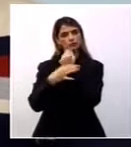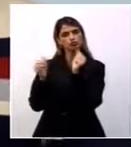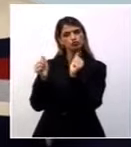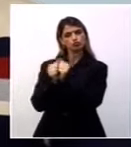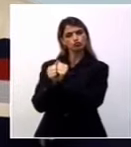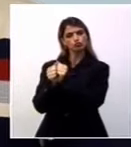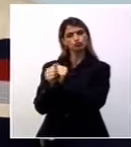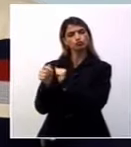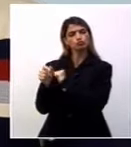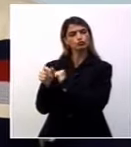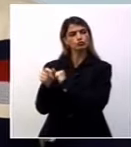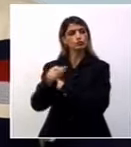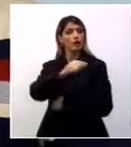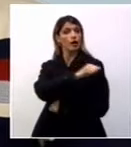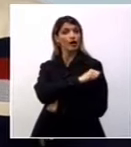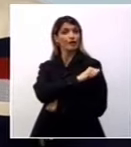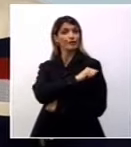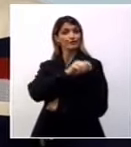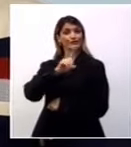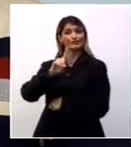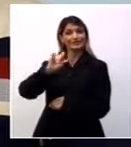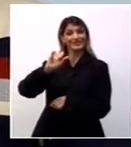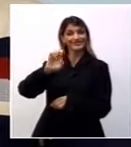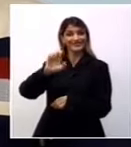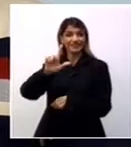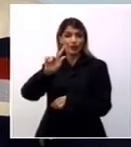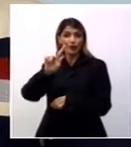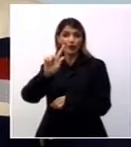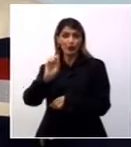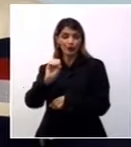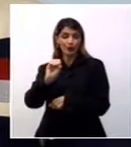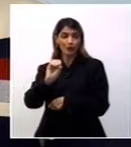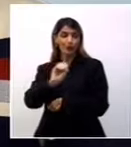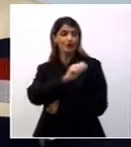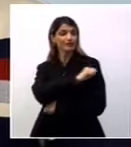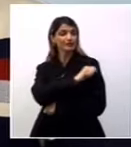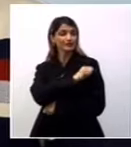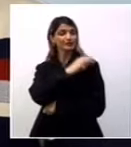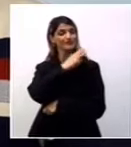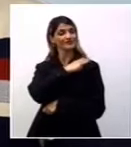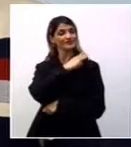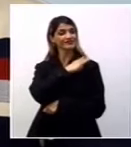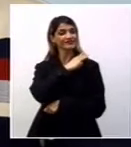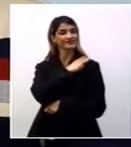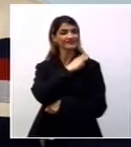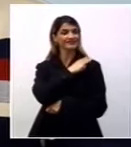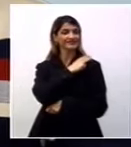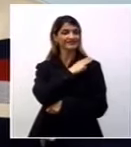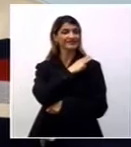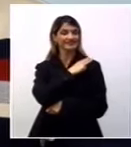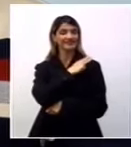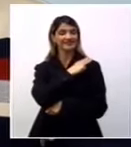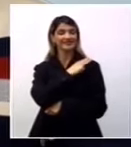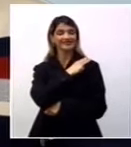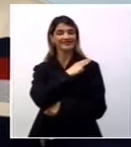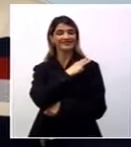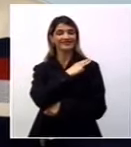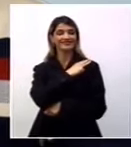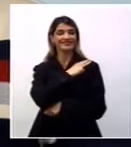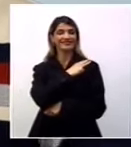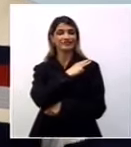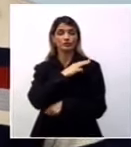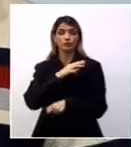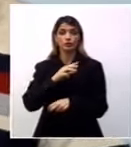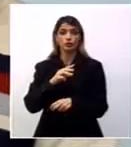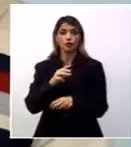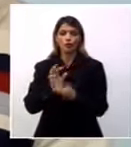o professor, o aluno Diego, né? E o aluno Diego, ele é aluno do terceiro ano, né, do ensino médio, né? O